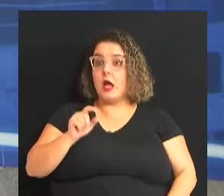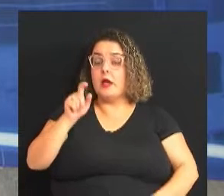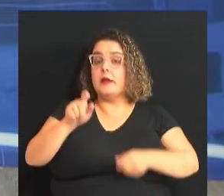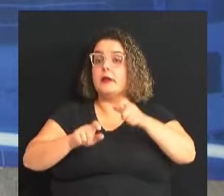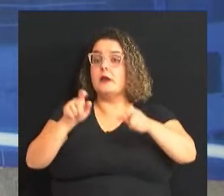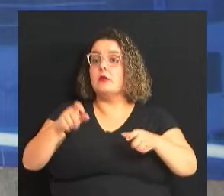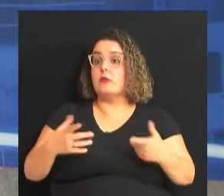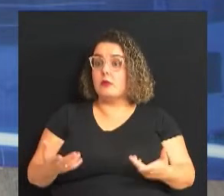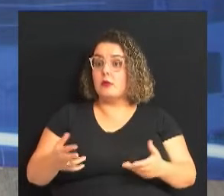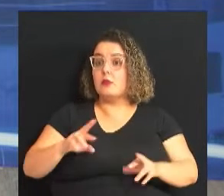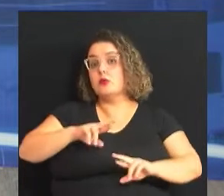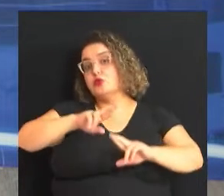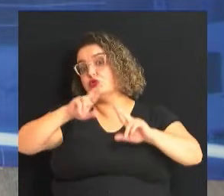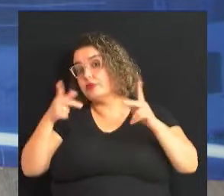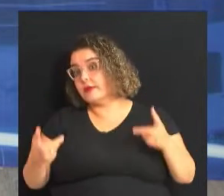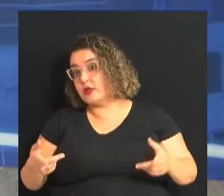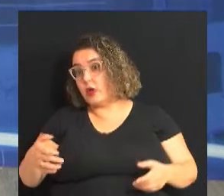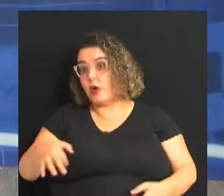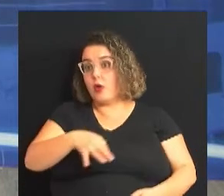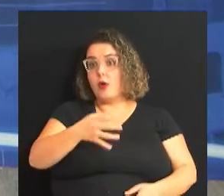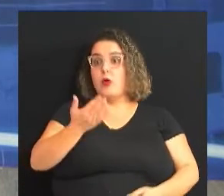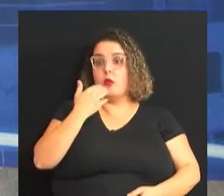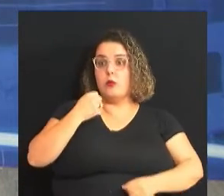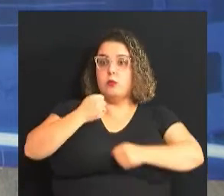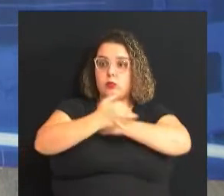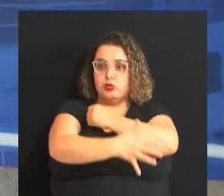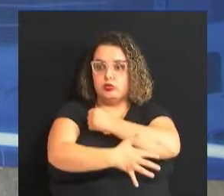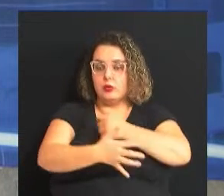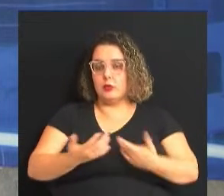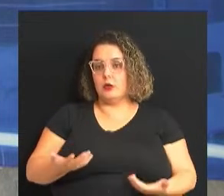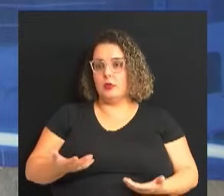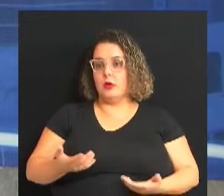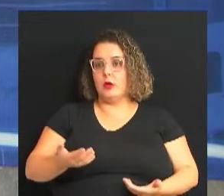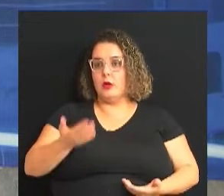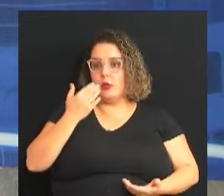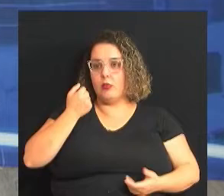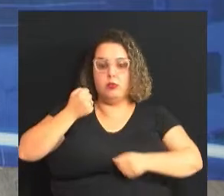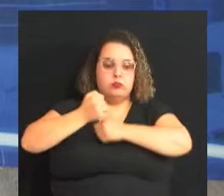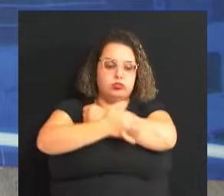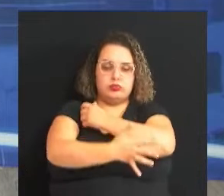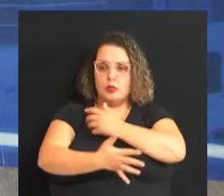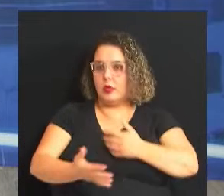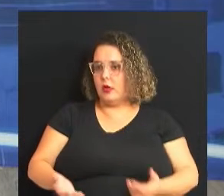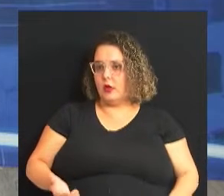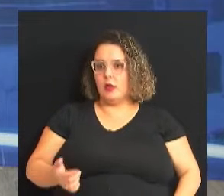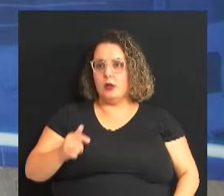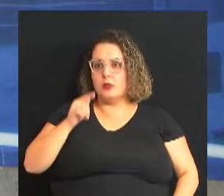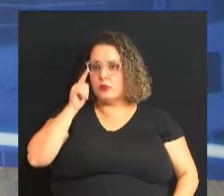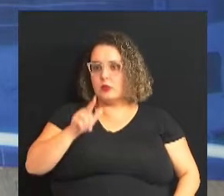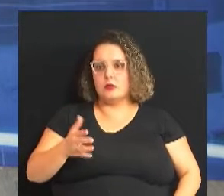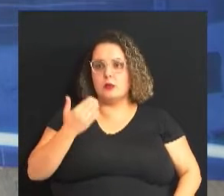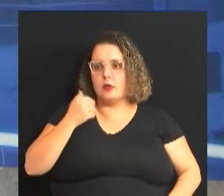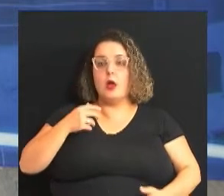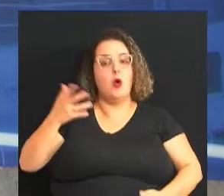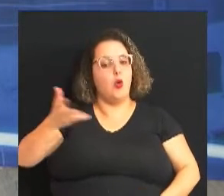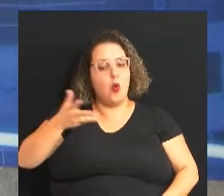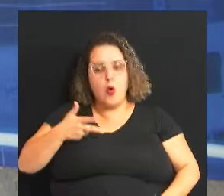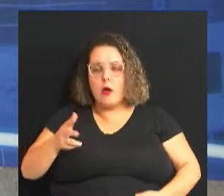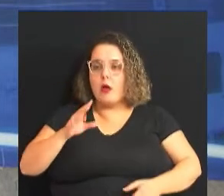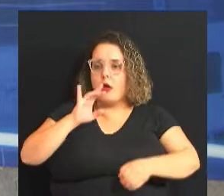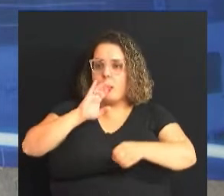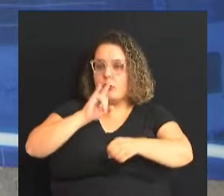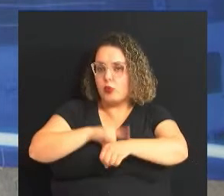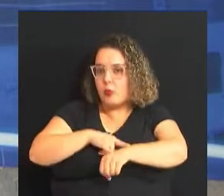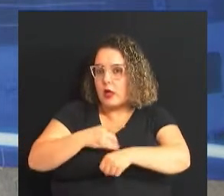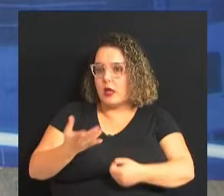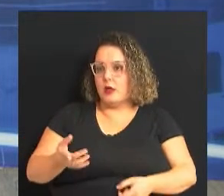ao contrário, comeu, de repente já sente vontade de ir ao banheiro, mal acabou de comer, já precisa correr para ir ao banheiro.